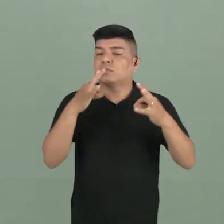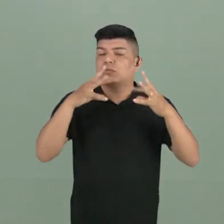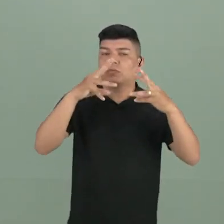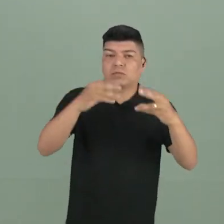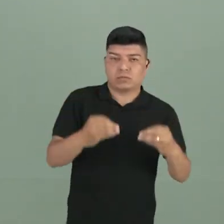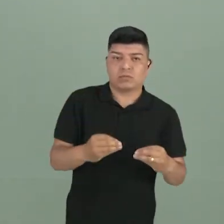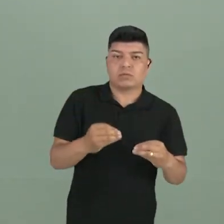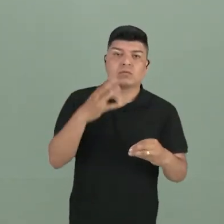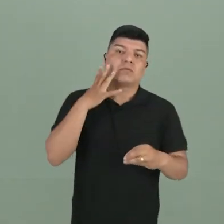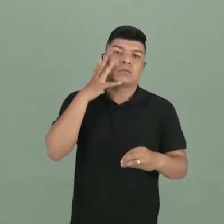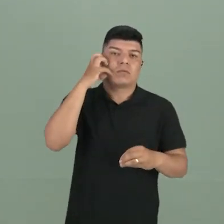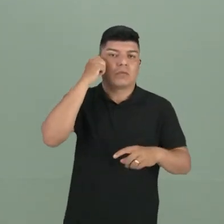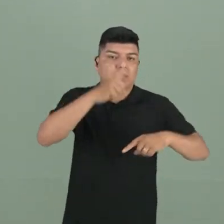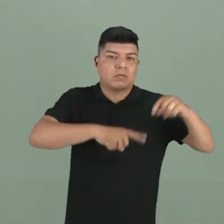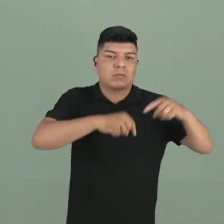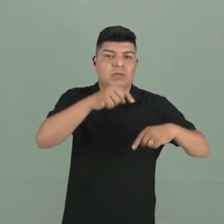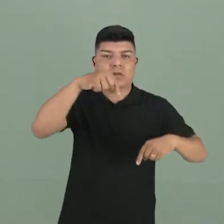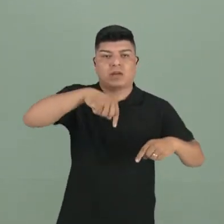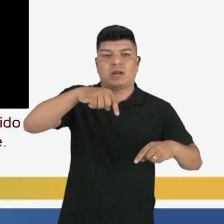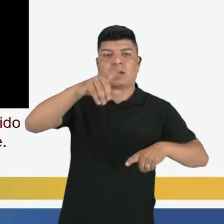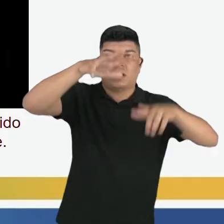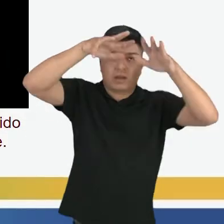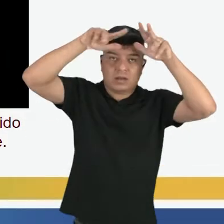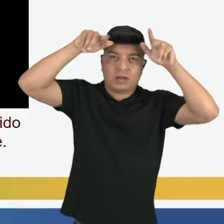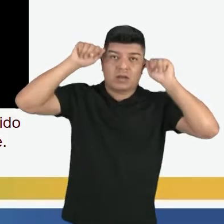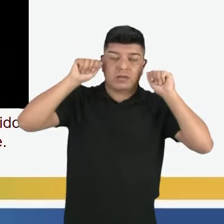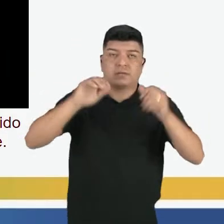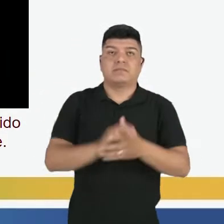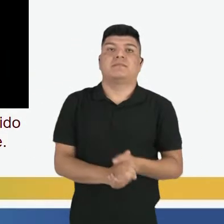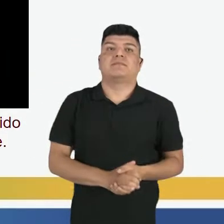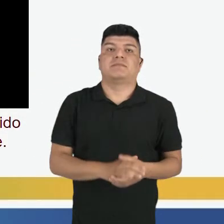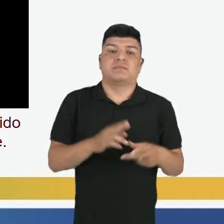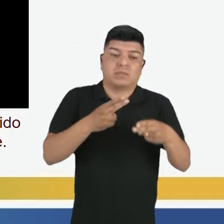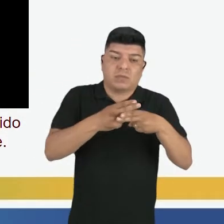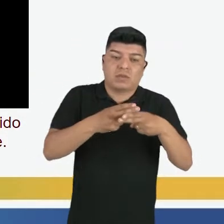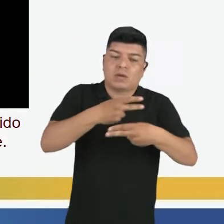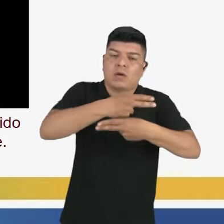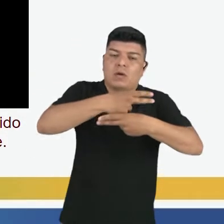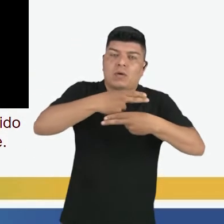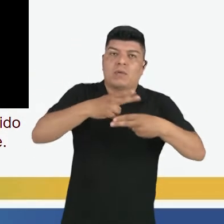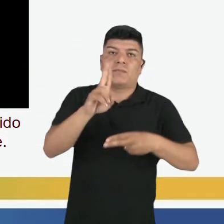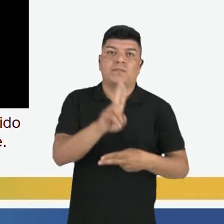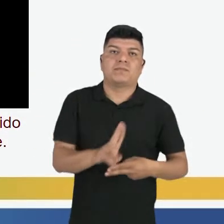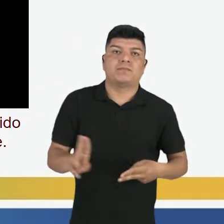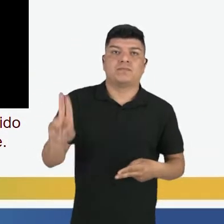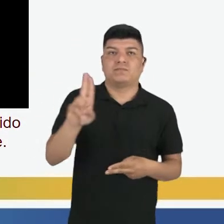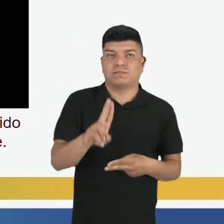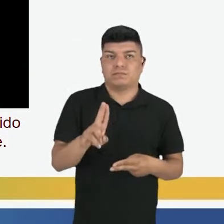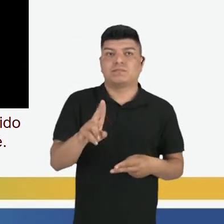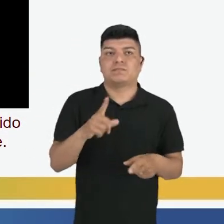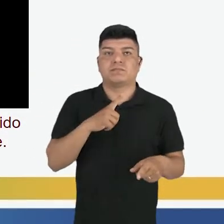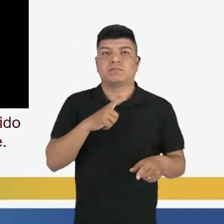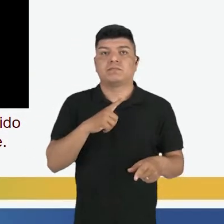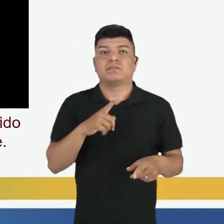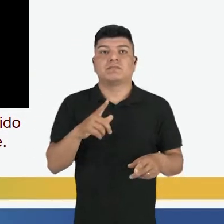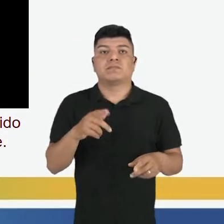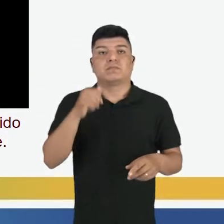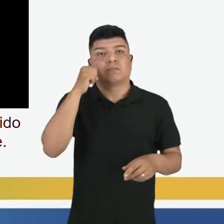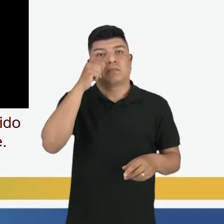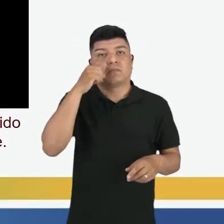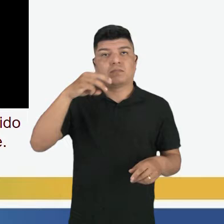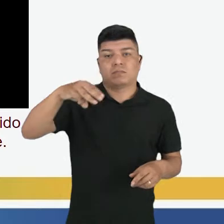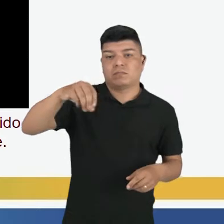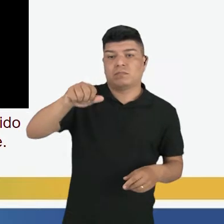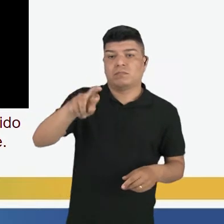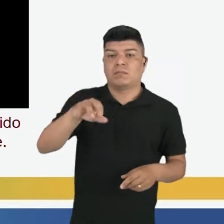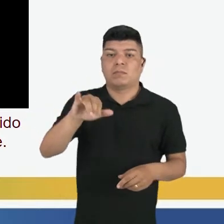isso virou então um patrimônio imaterial aqui no Acre. E também o utensílio doméstico feito de fibra vegetal, produzida por Dona Maria